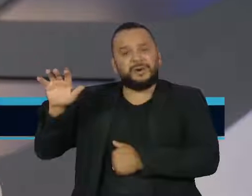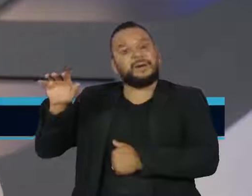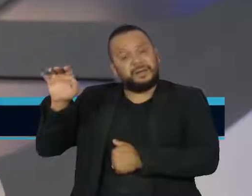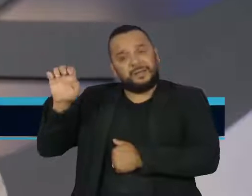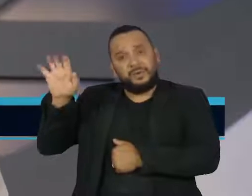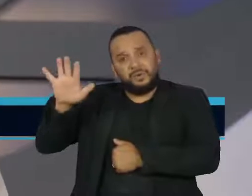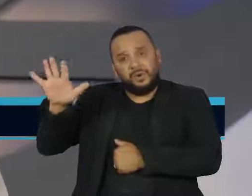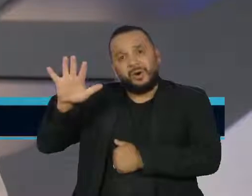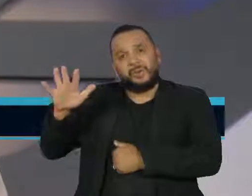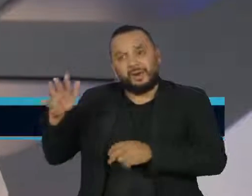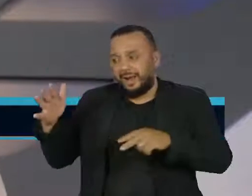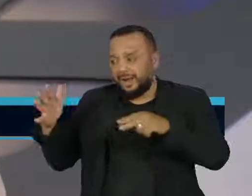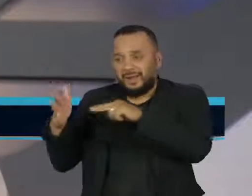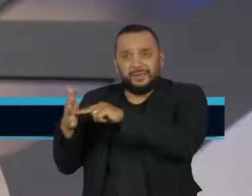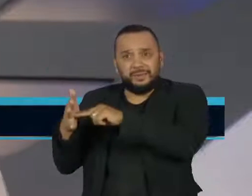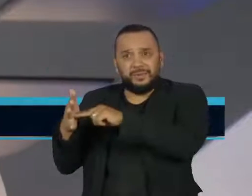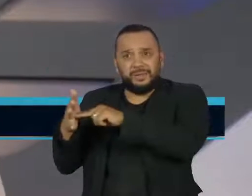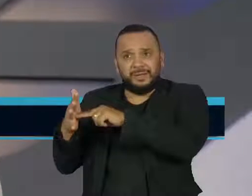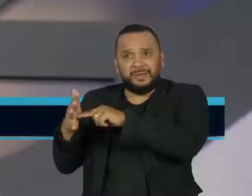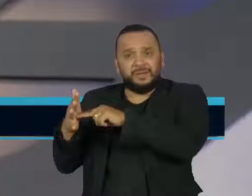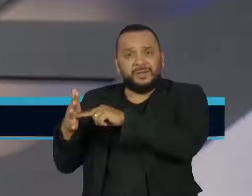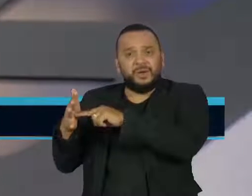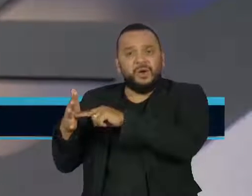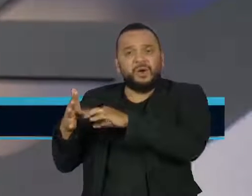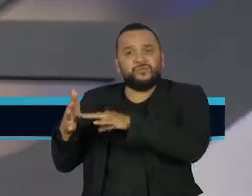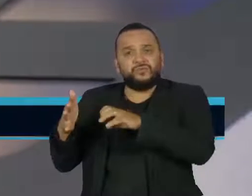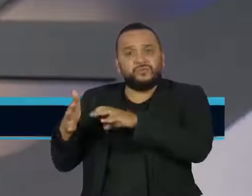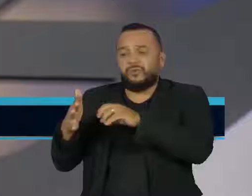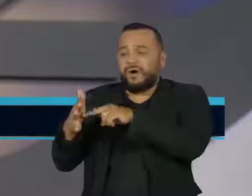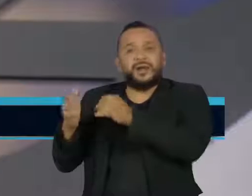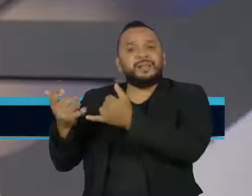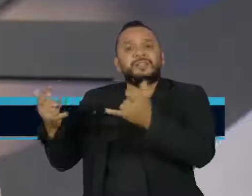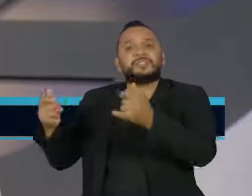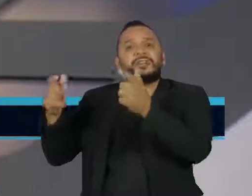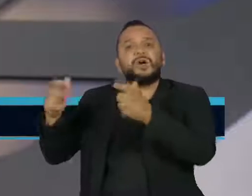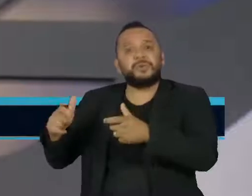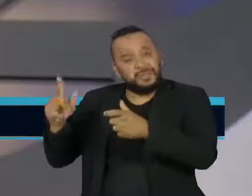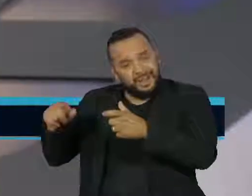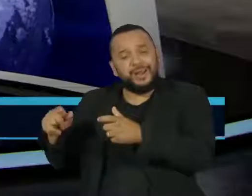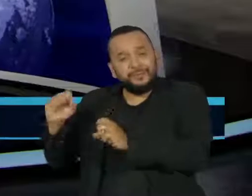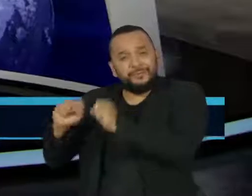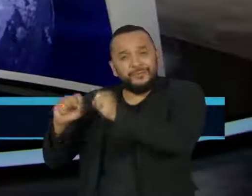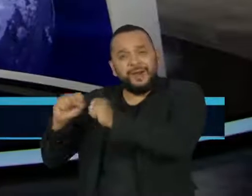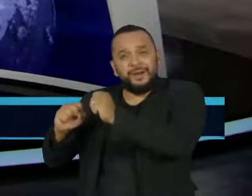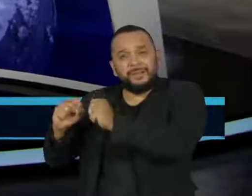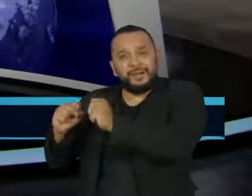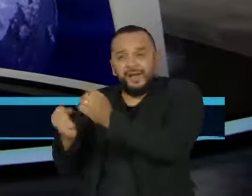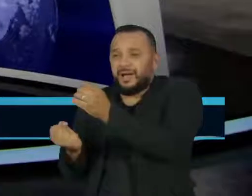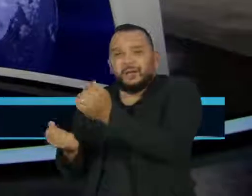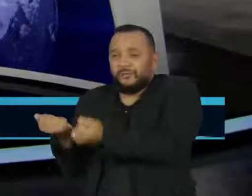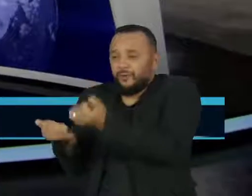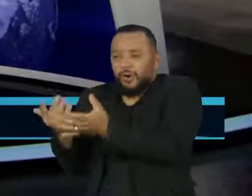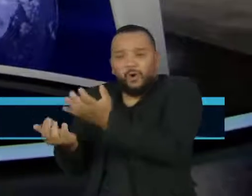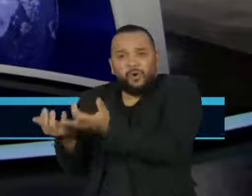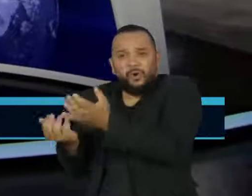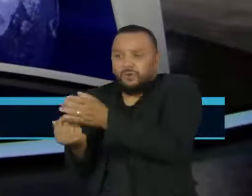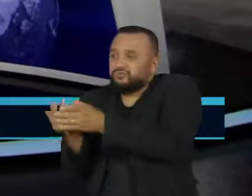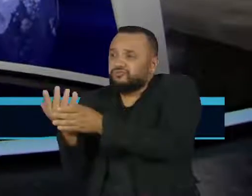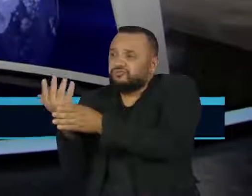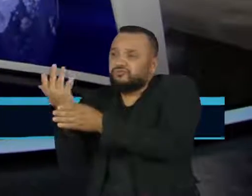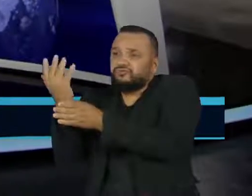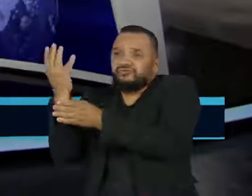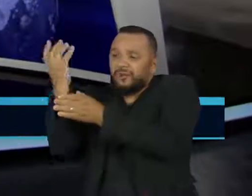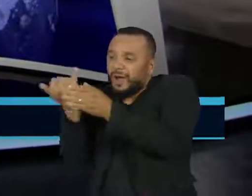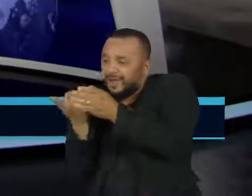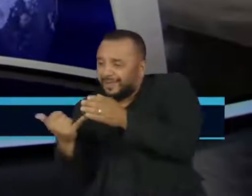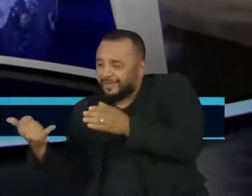tomada, e quando você põe um carro elétrico para carregar na tomada, a energia que vem é lá de carvão. Então, quando você fala do carro do berço ao túmulo,